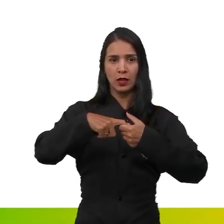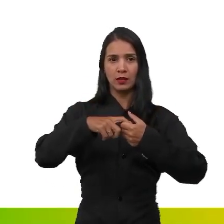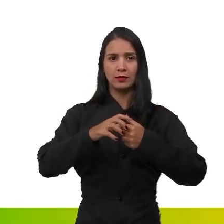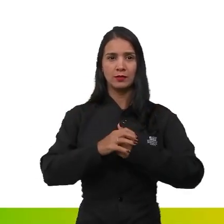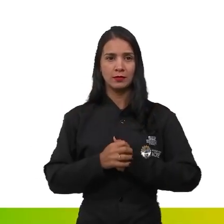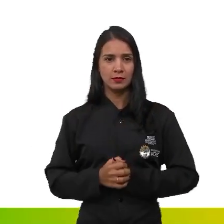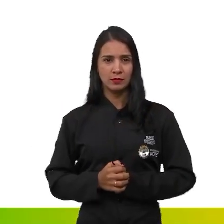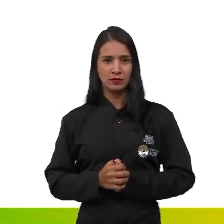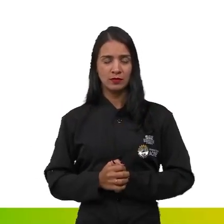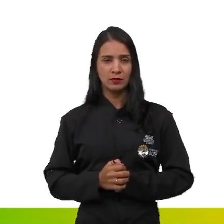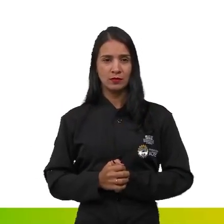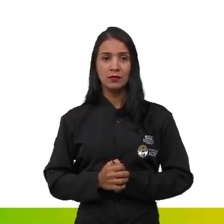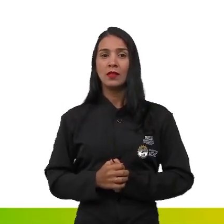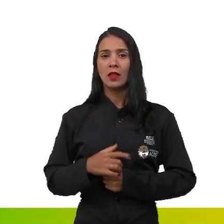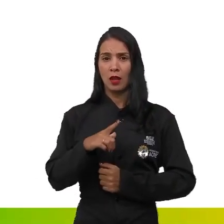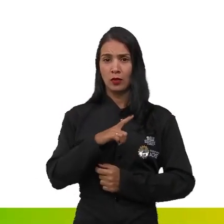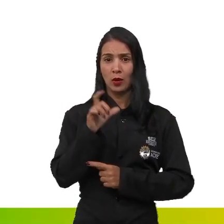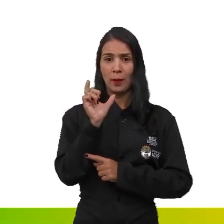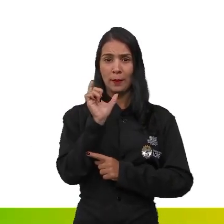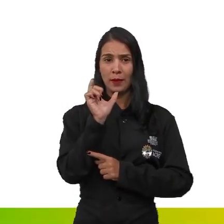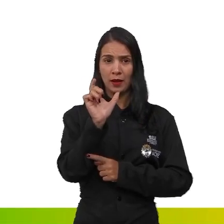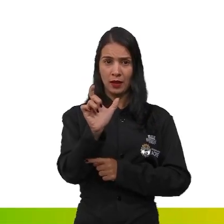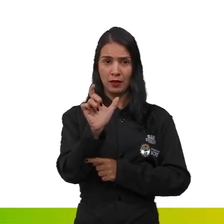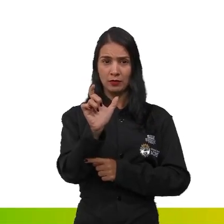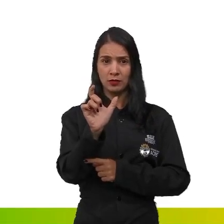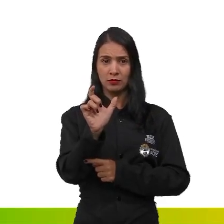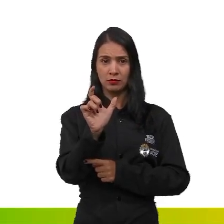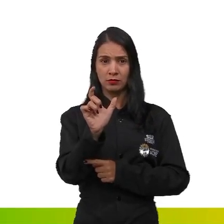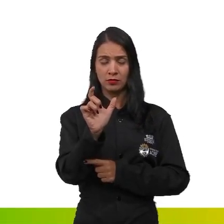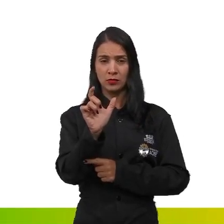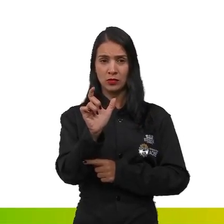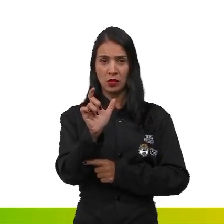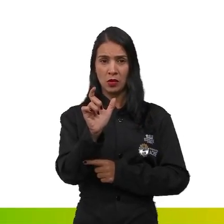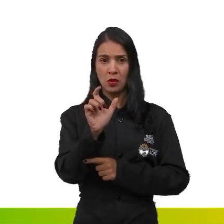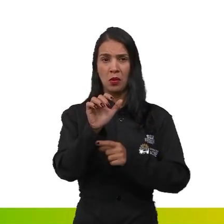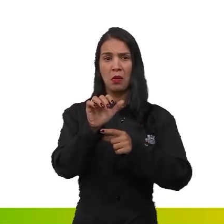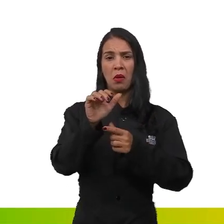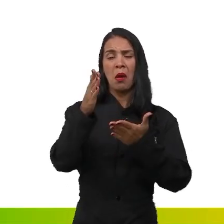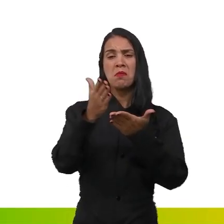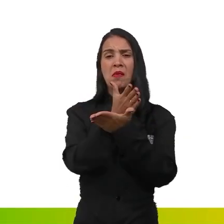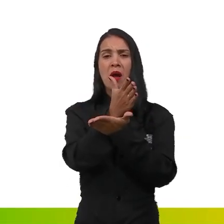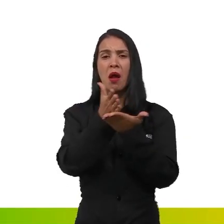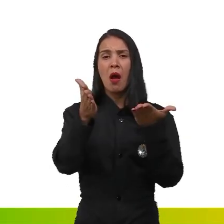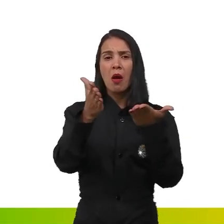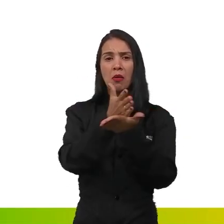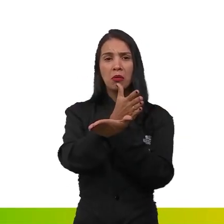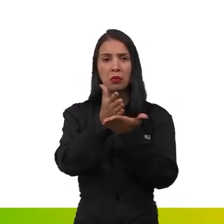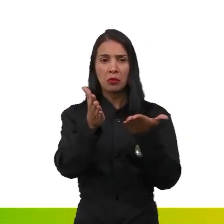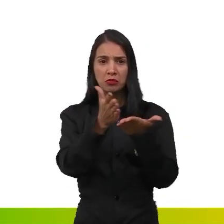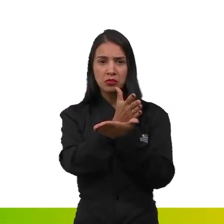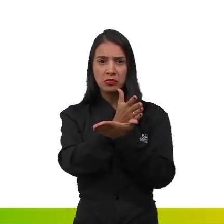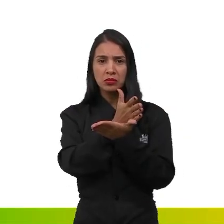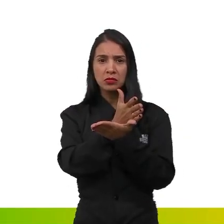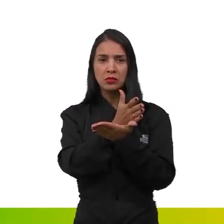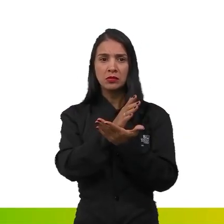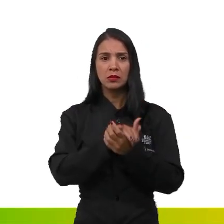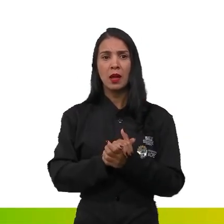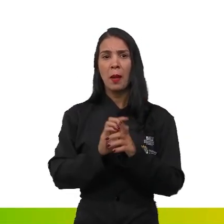que o termo alguns não retoma nenhum termo citado anteriormente, apenas acompanha a